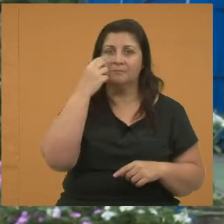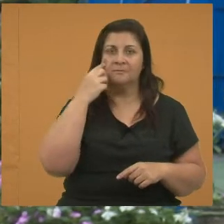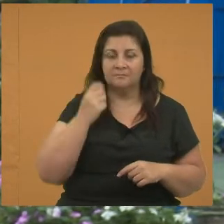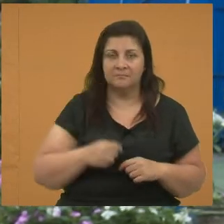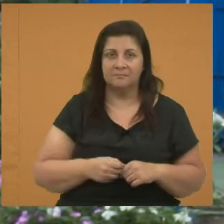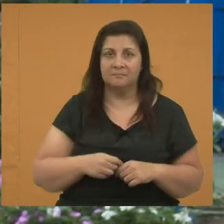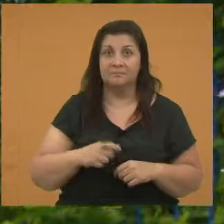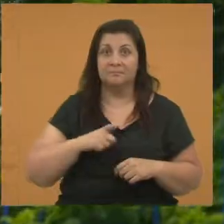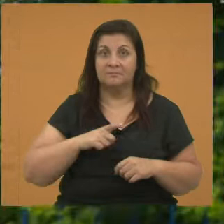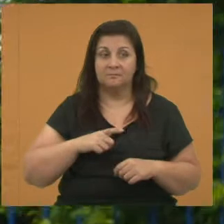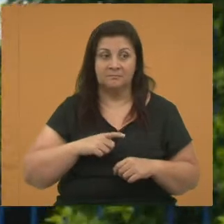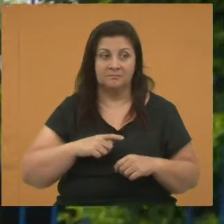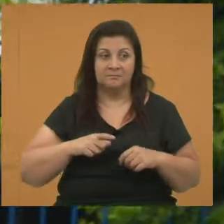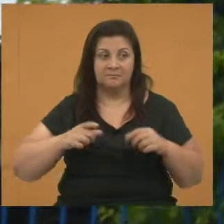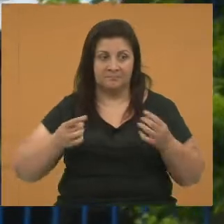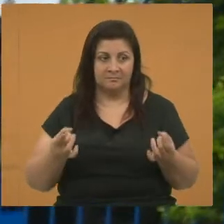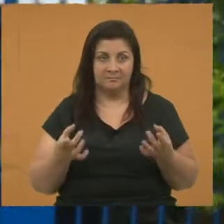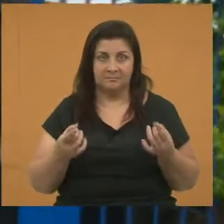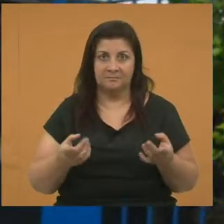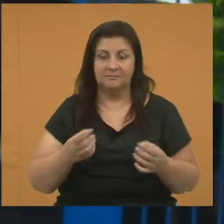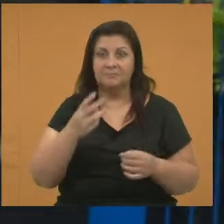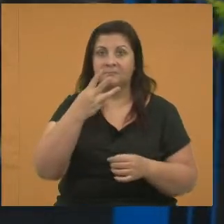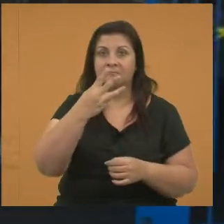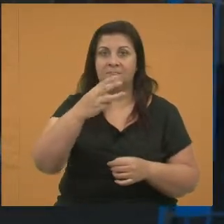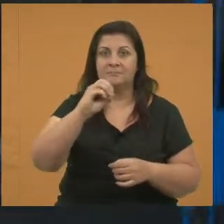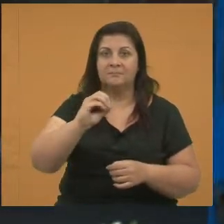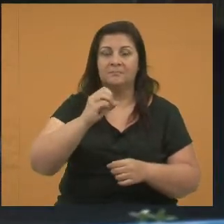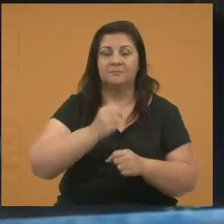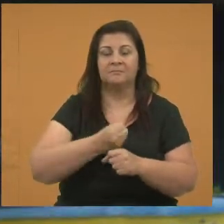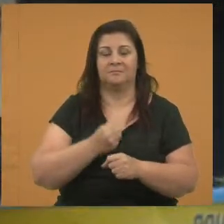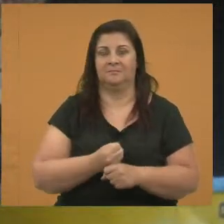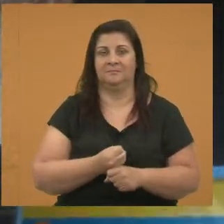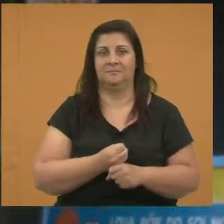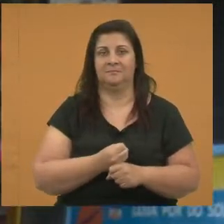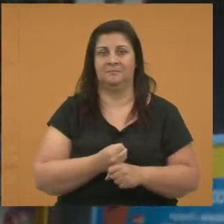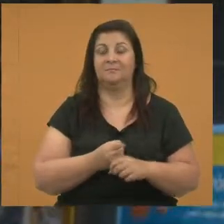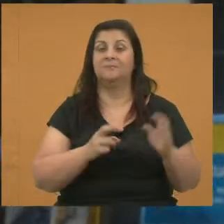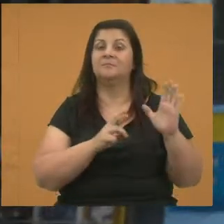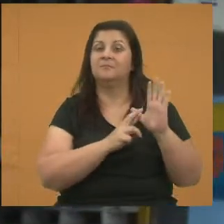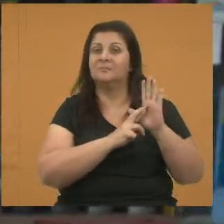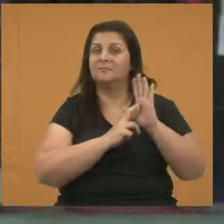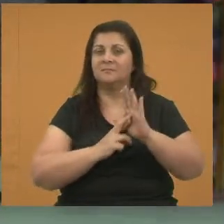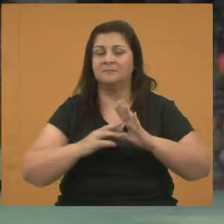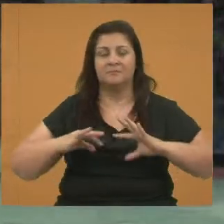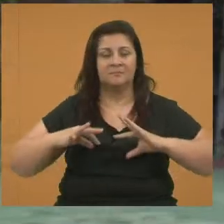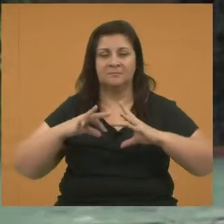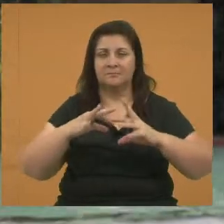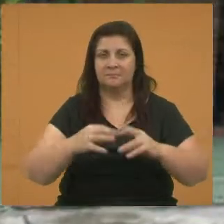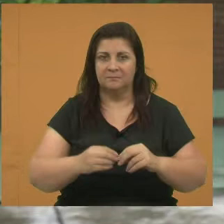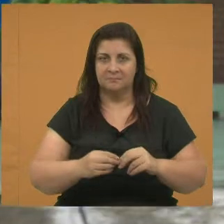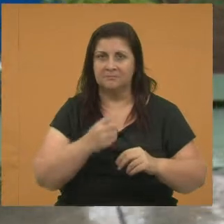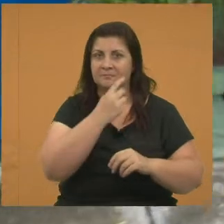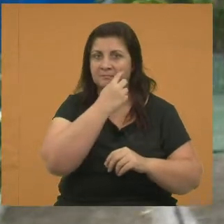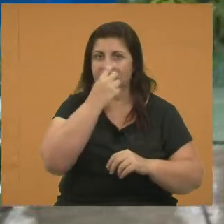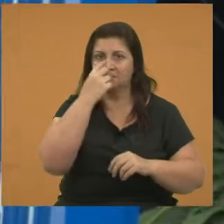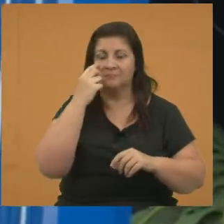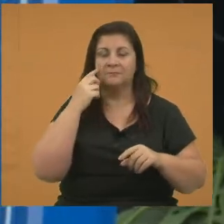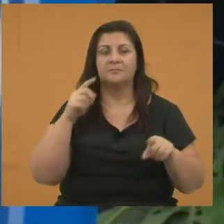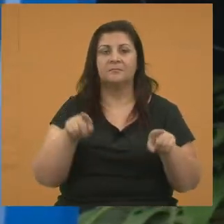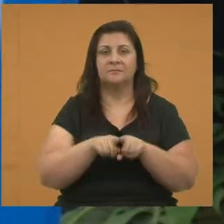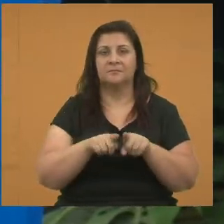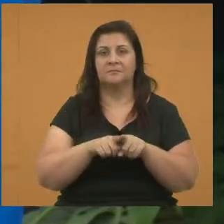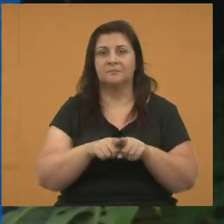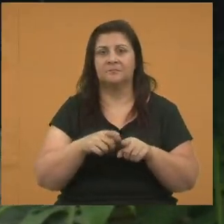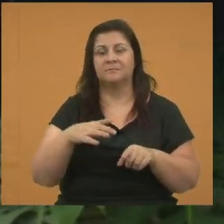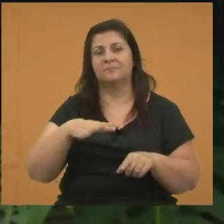comércio há 30 anos no Parque Minha Lua e representa todo o Parque Minha Lua e todos os comerciantes da cidade de Jacareí. Quero pedir